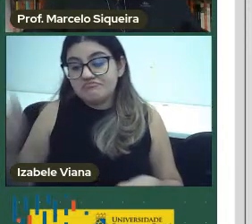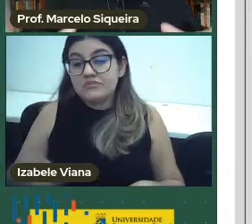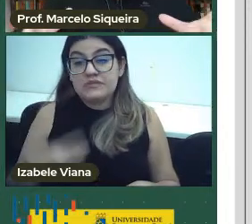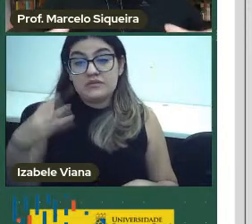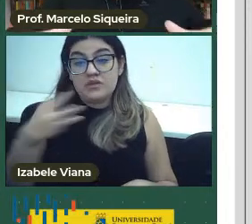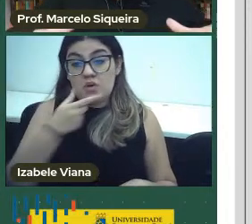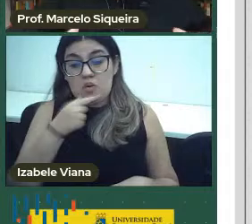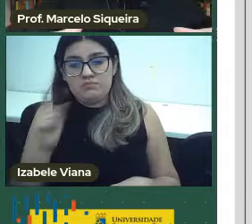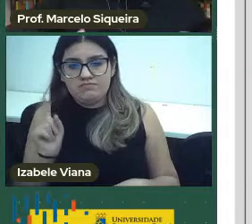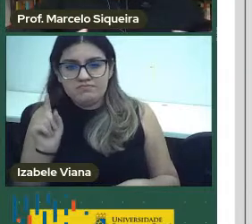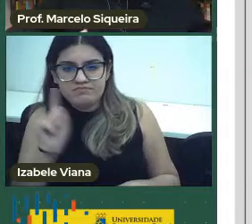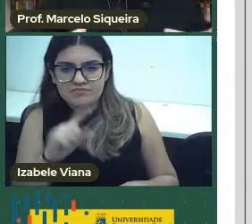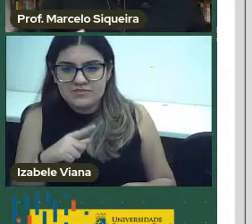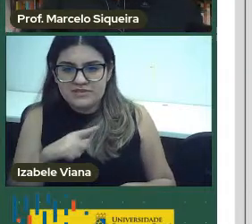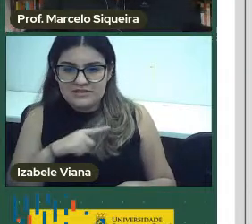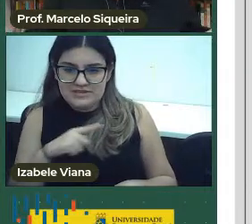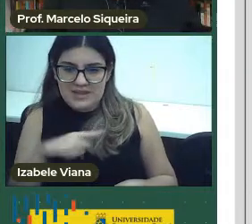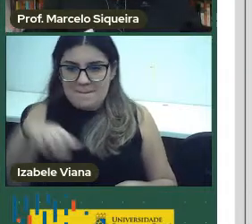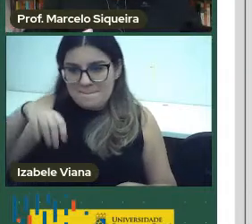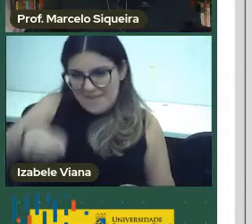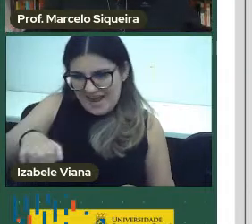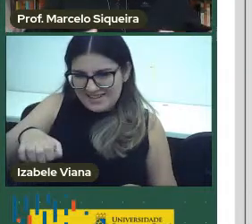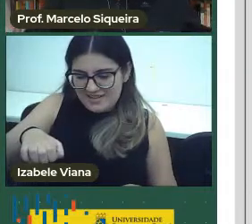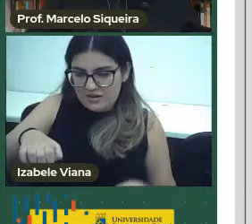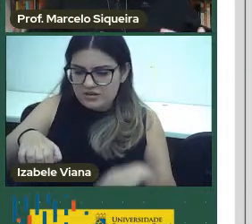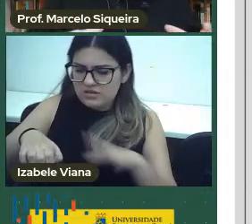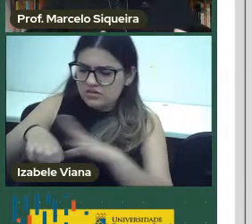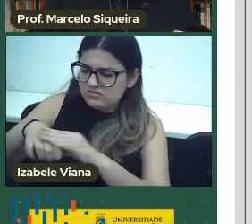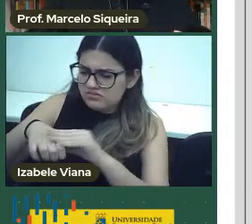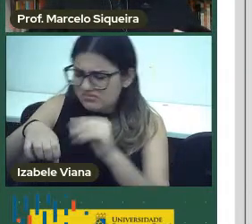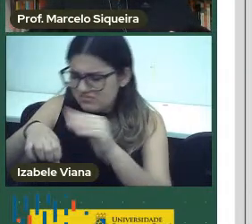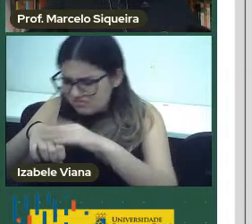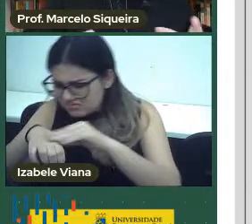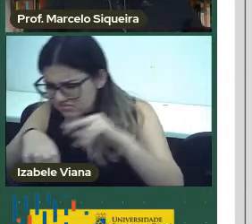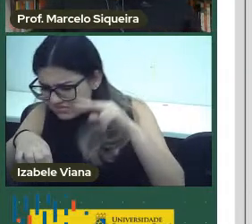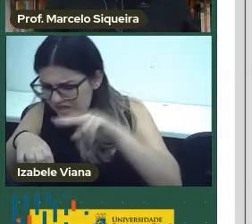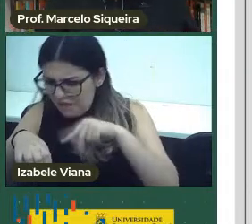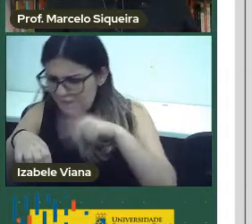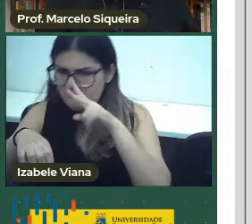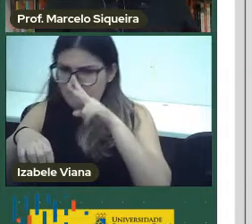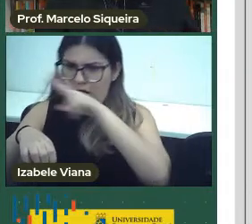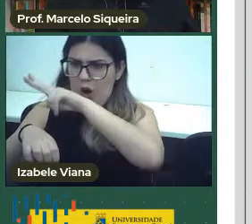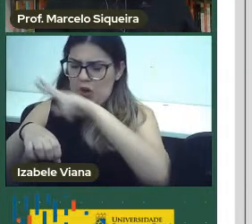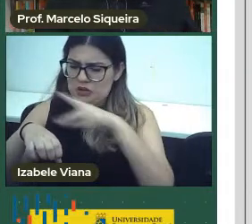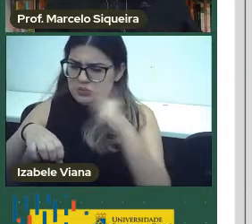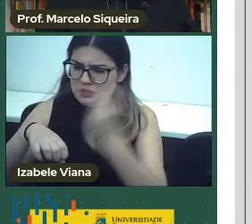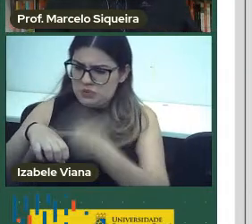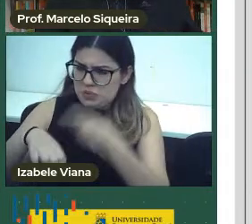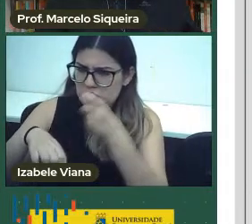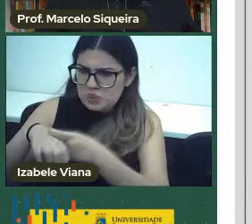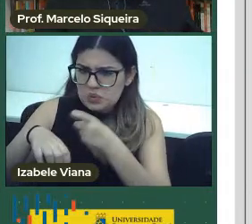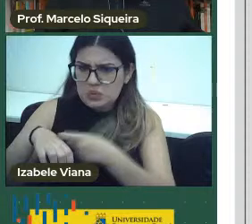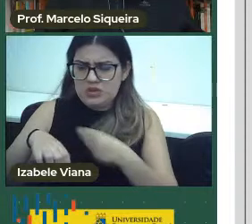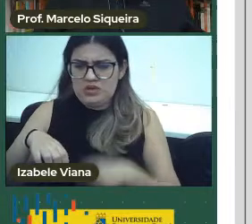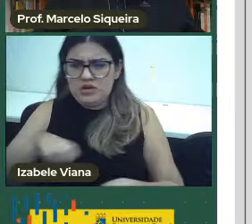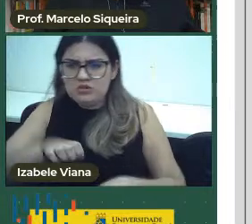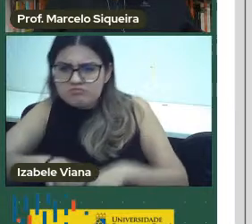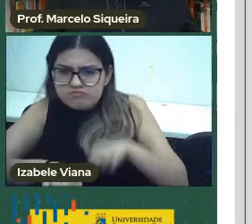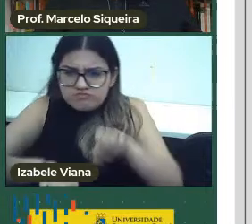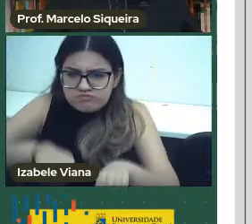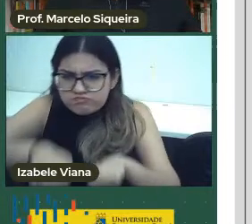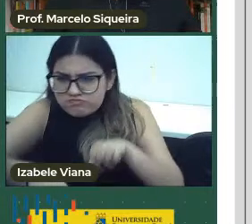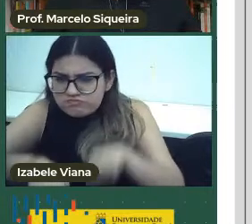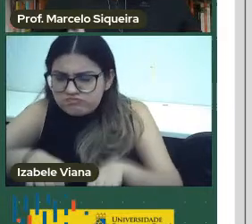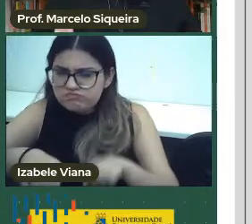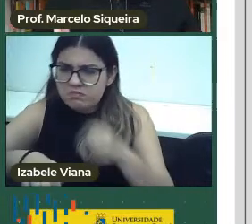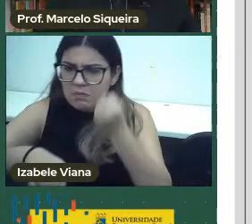do elefante e viu que era uma coisa... Né, robusta, forte, dura, que ia até o chão, né? Que era muito